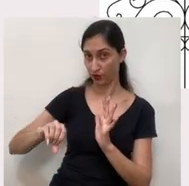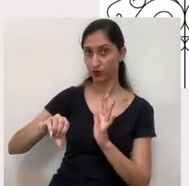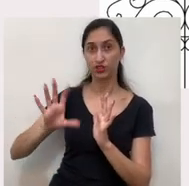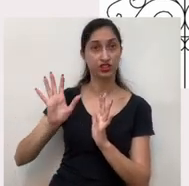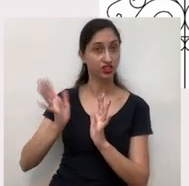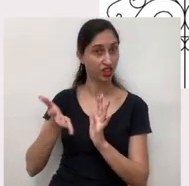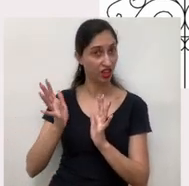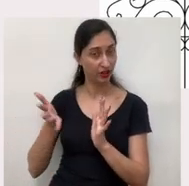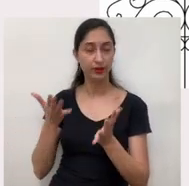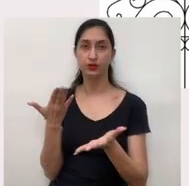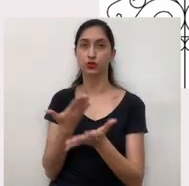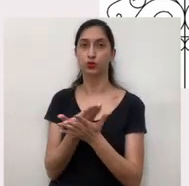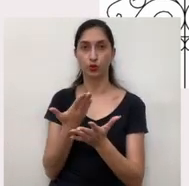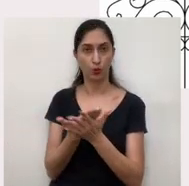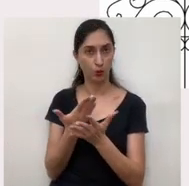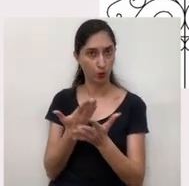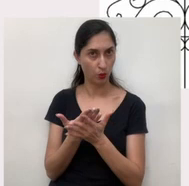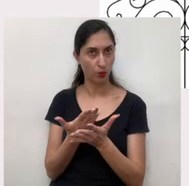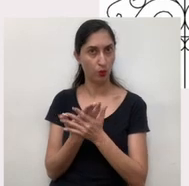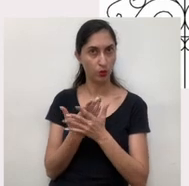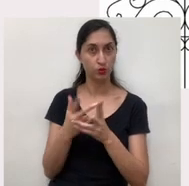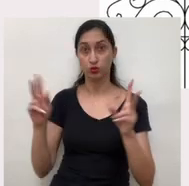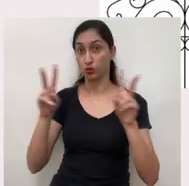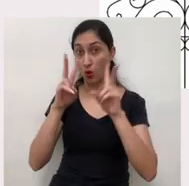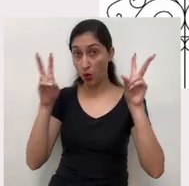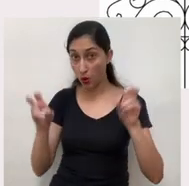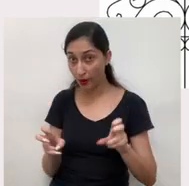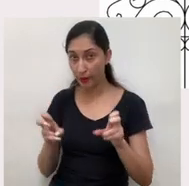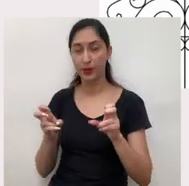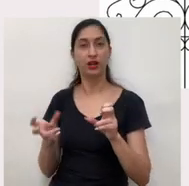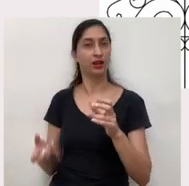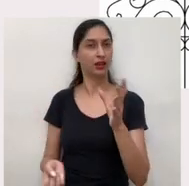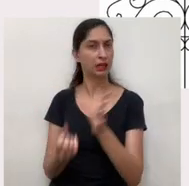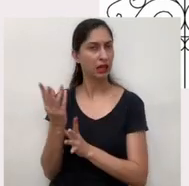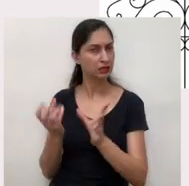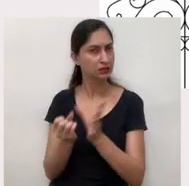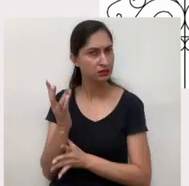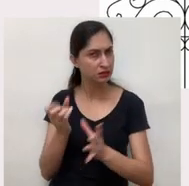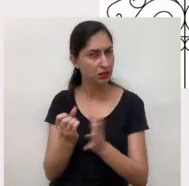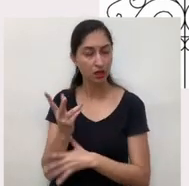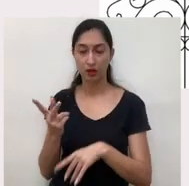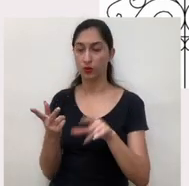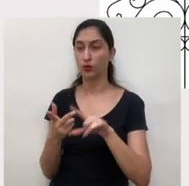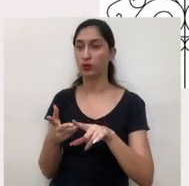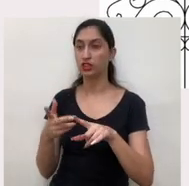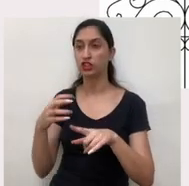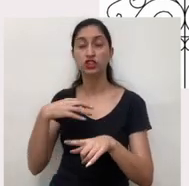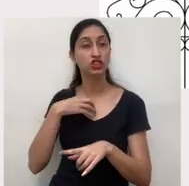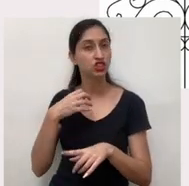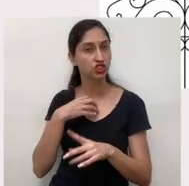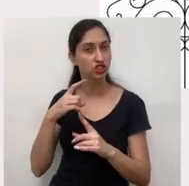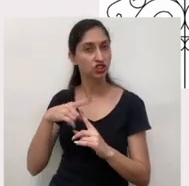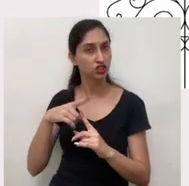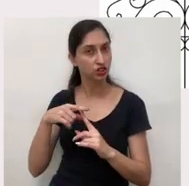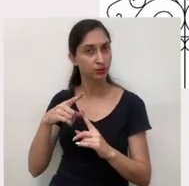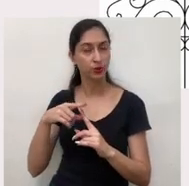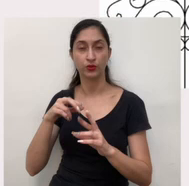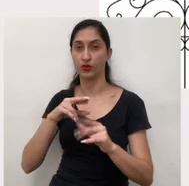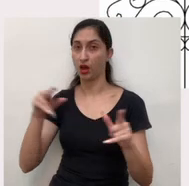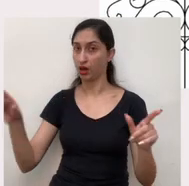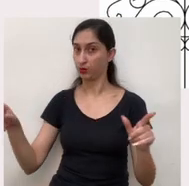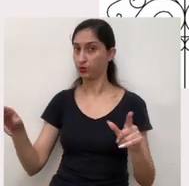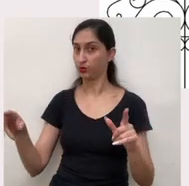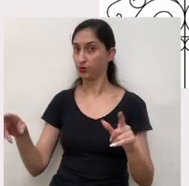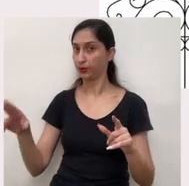estudou, né, essa questão das origens, né, e dos estilos, sobretudo nas